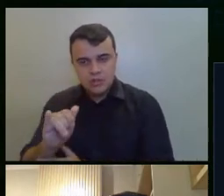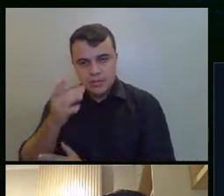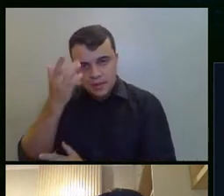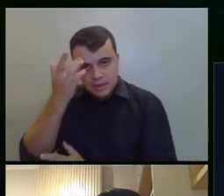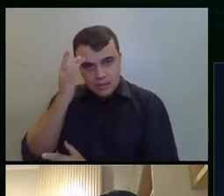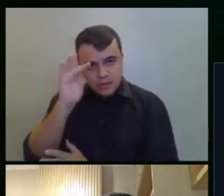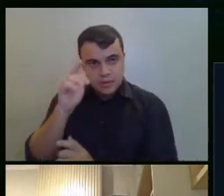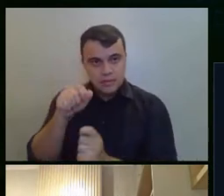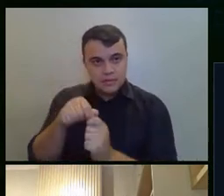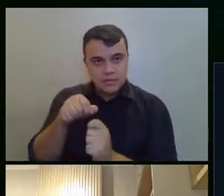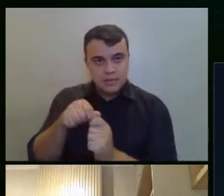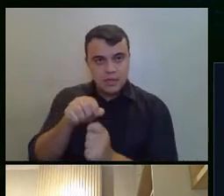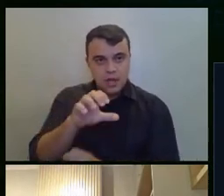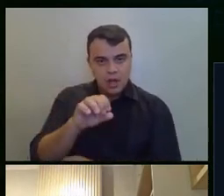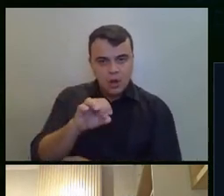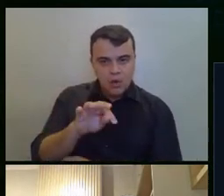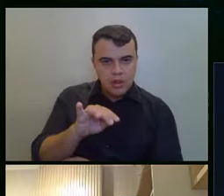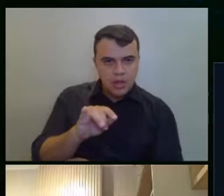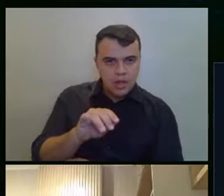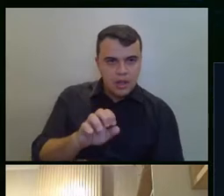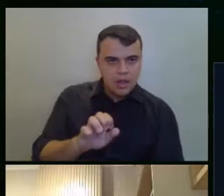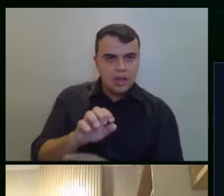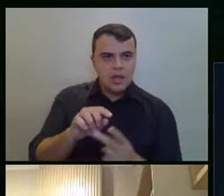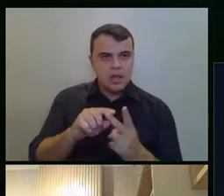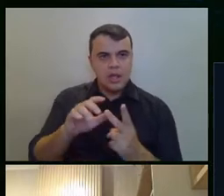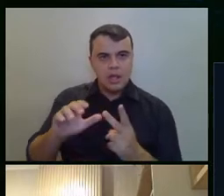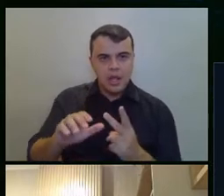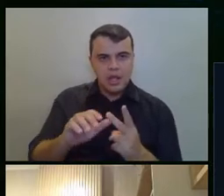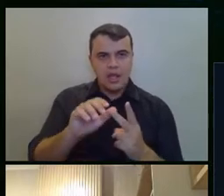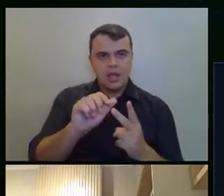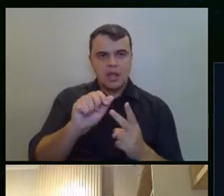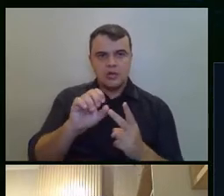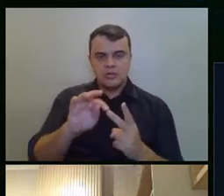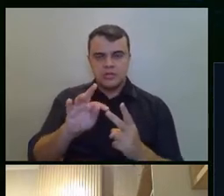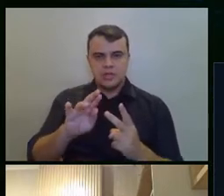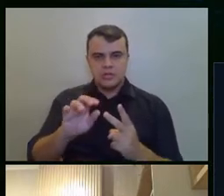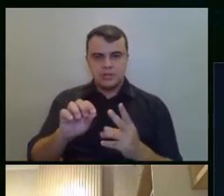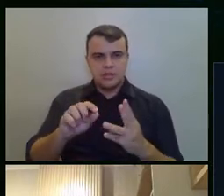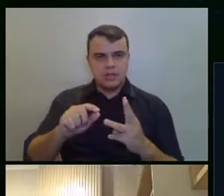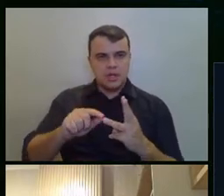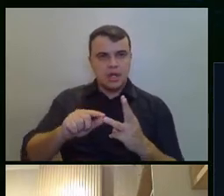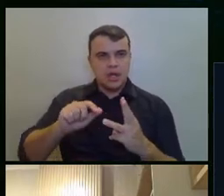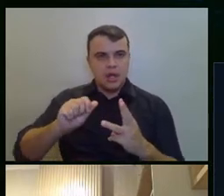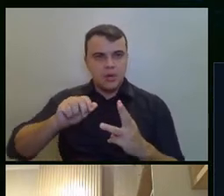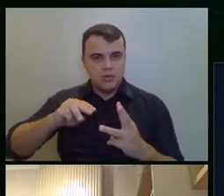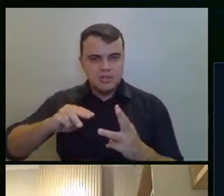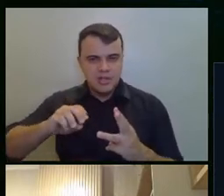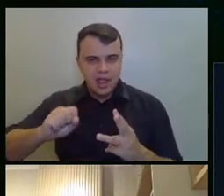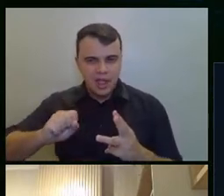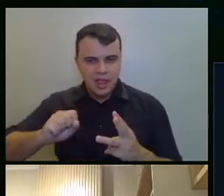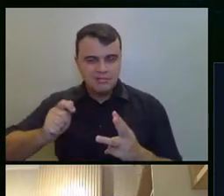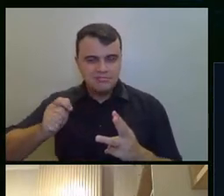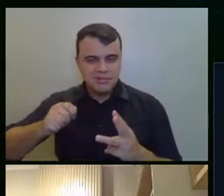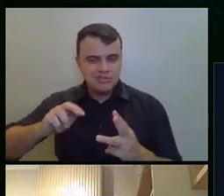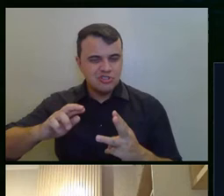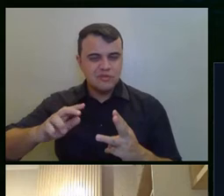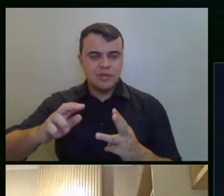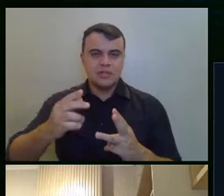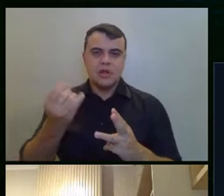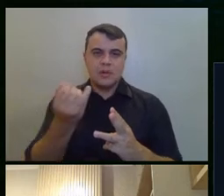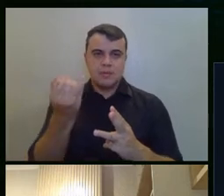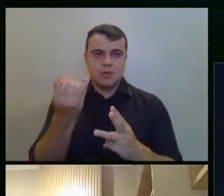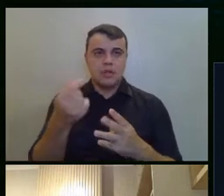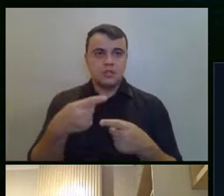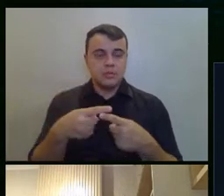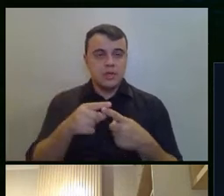às vezes criar um container você não sabe causar você não sabe fazer enfim tem várias coisas que são importantes então